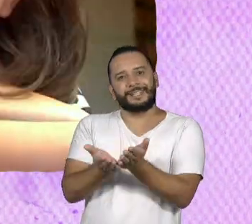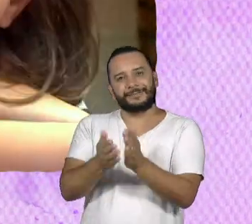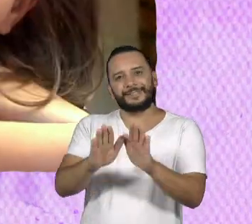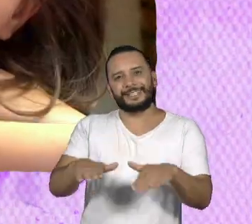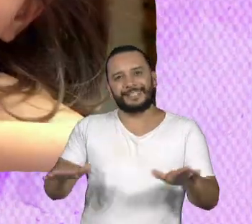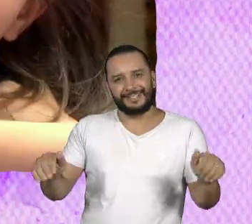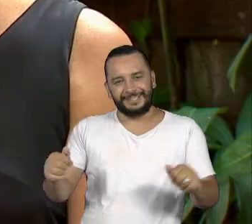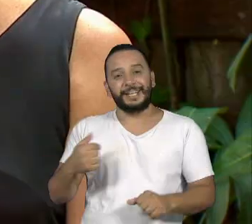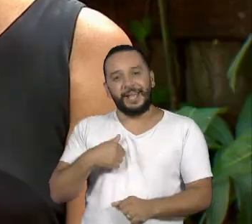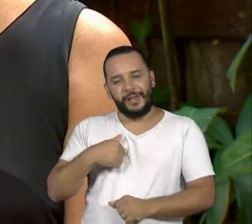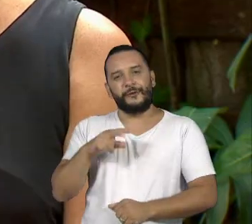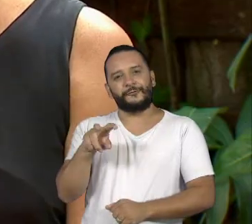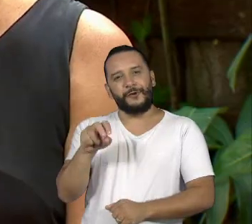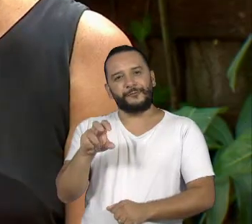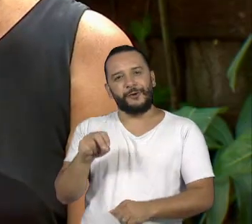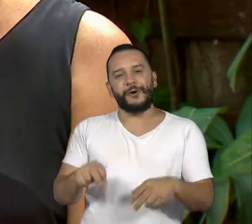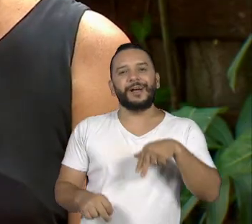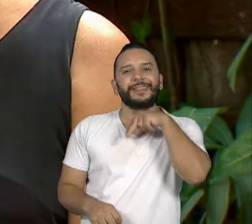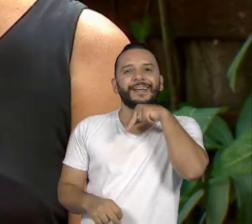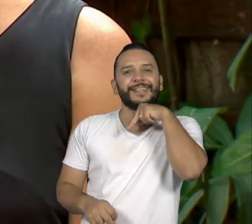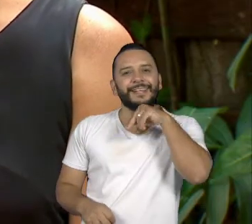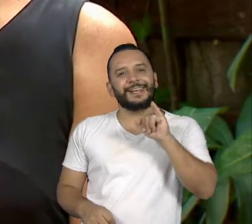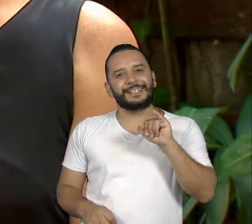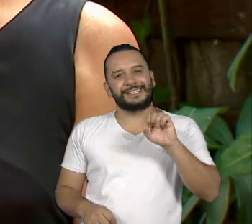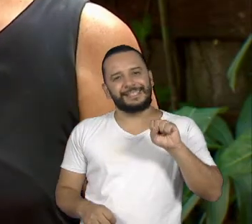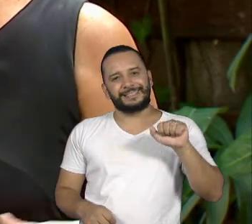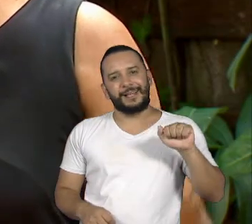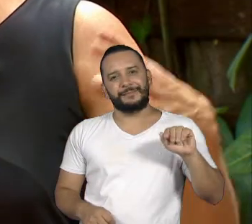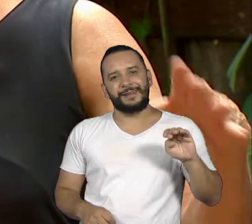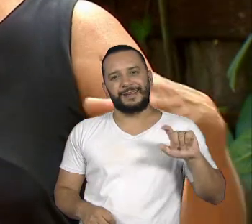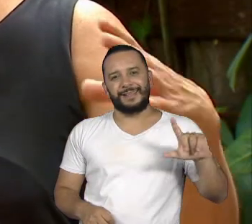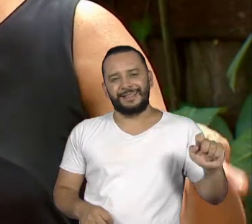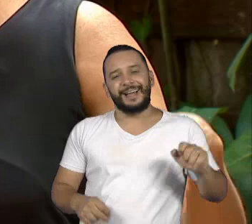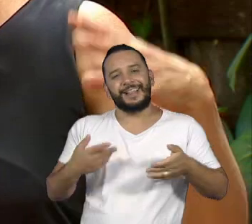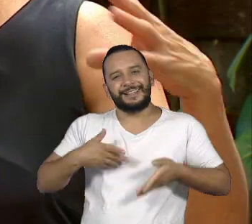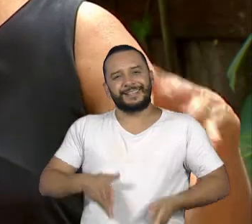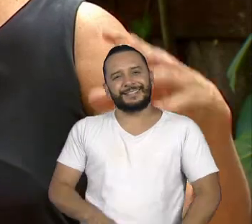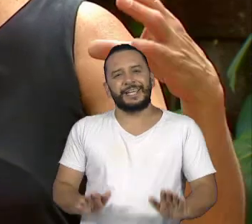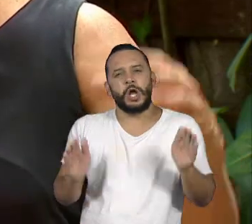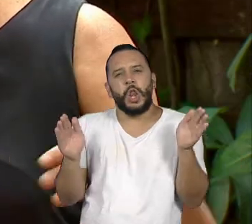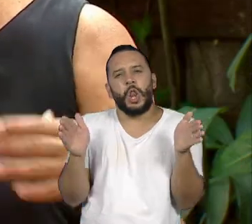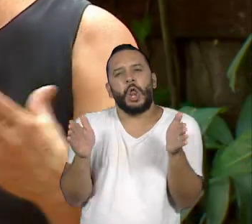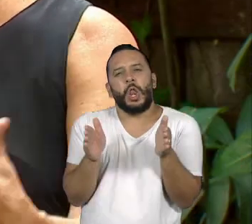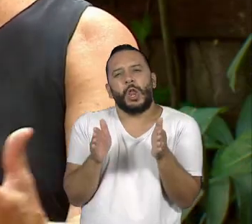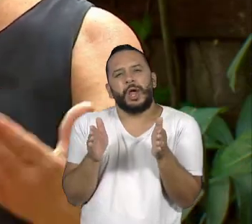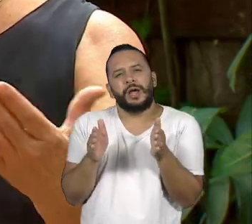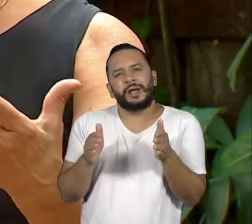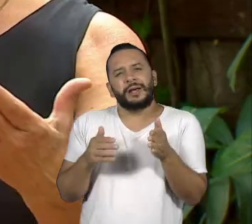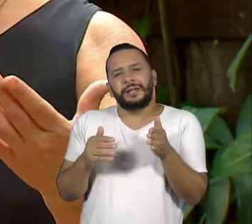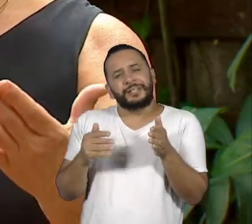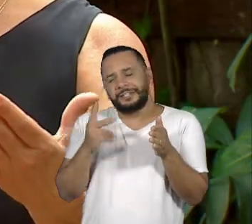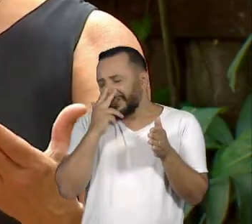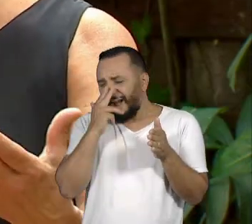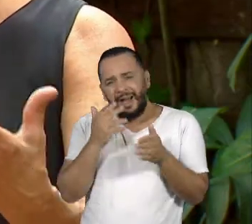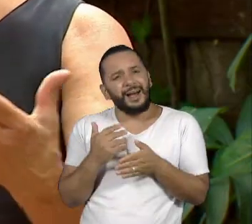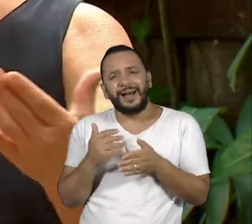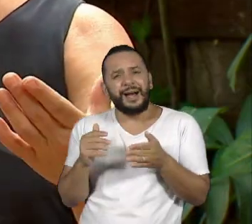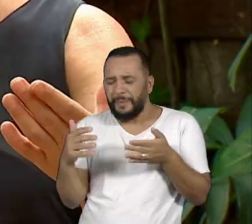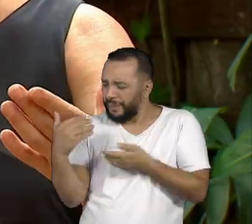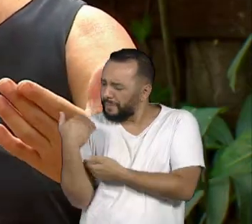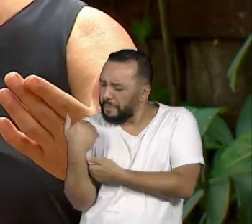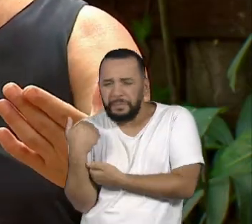da Isabela. A minha neta nasceu pequenininha, assim. Ela já saiu do hospital quando a gente viu, ela